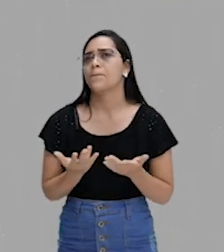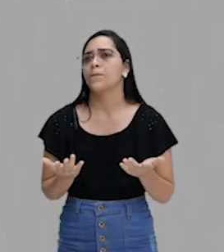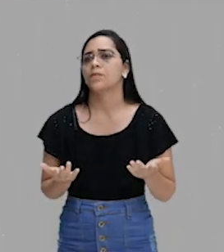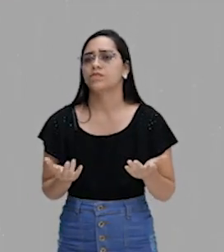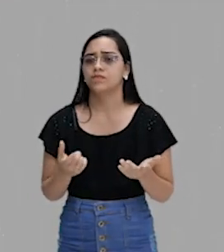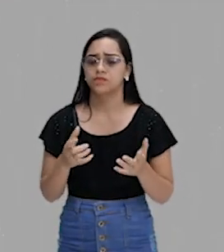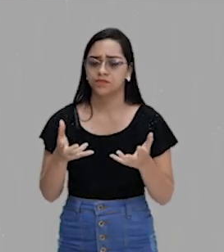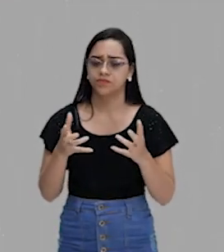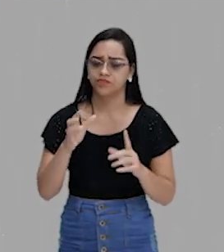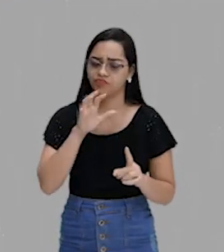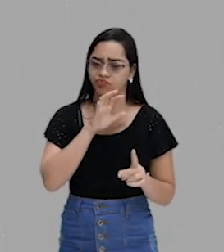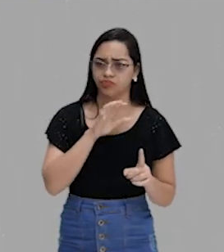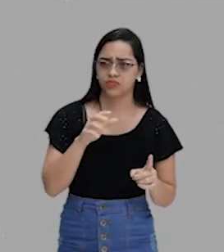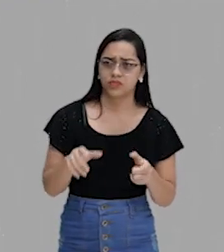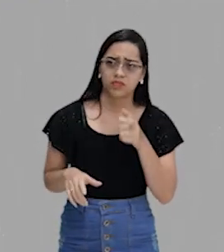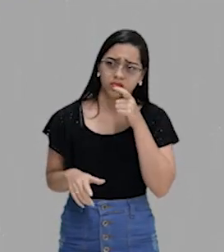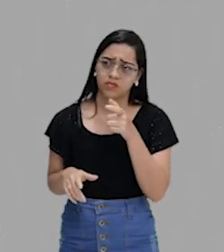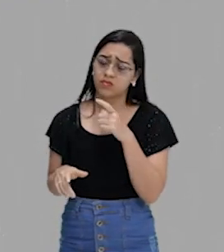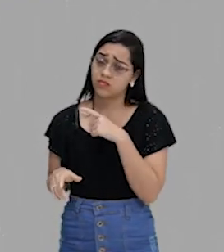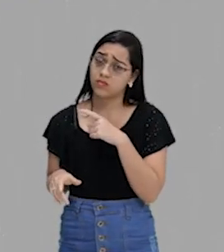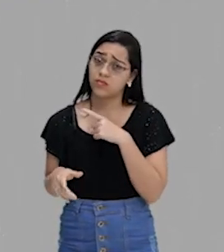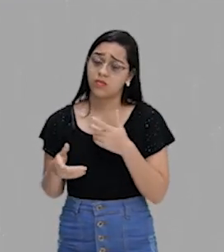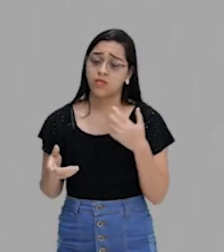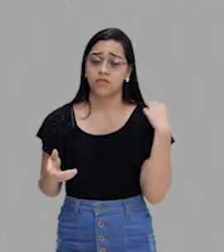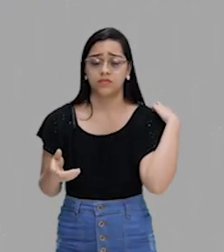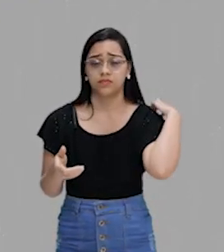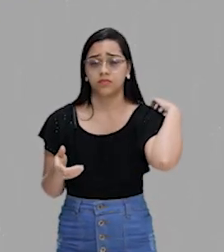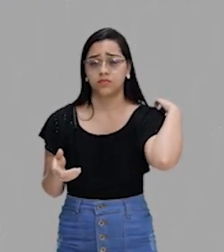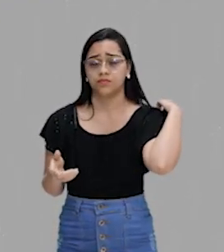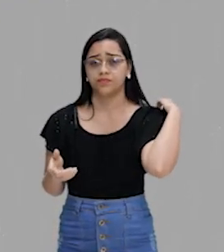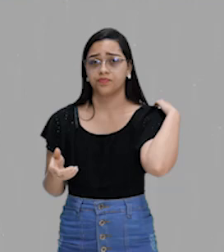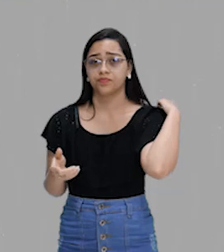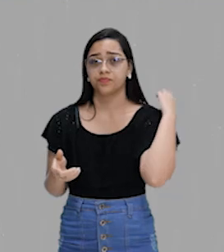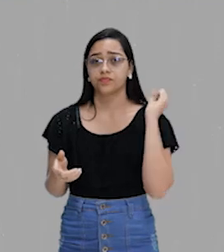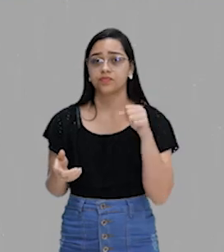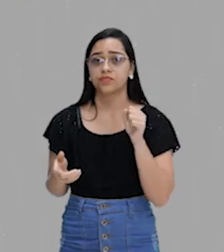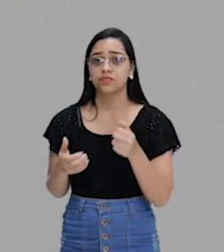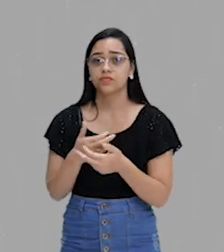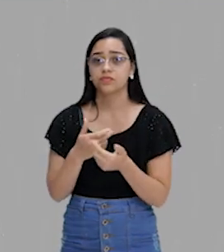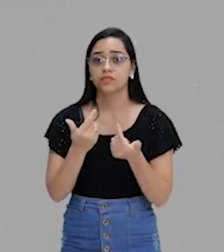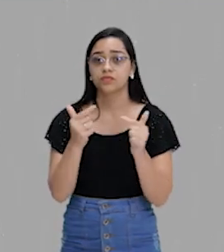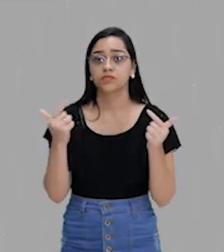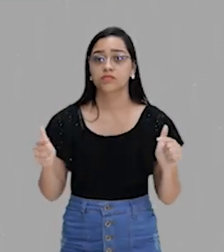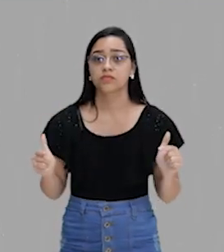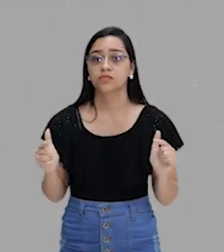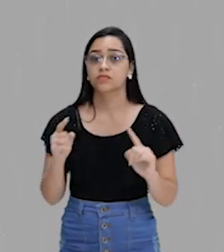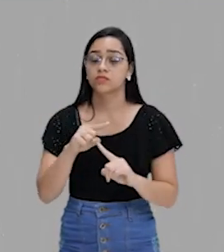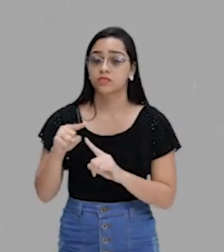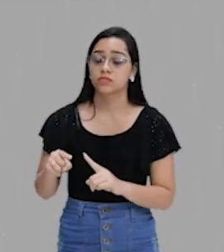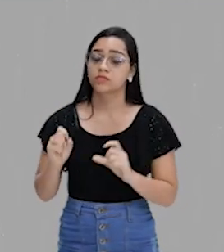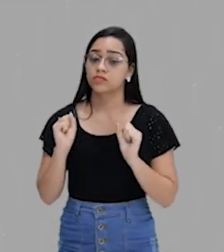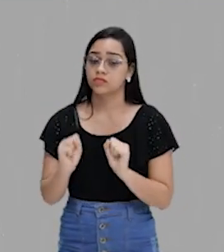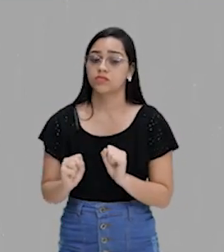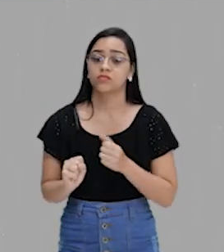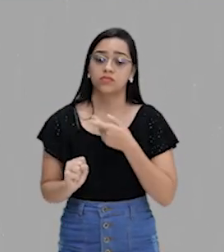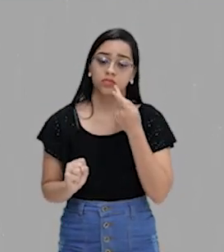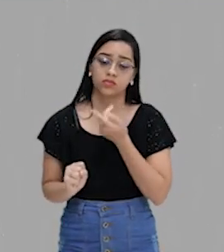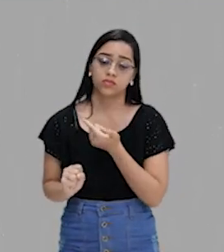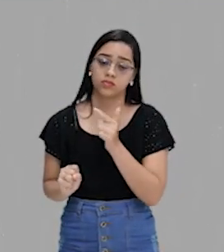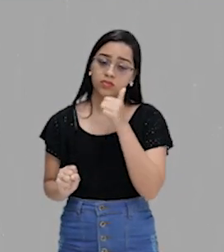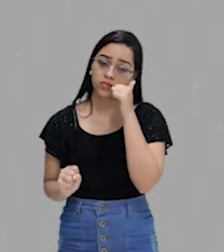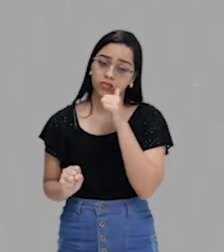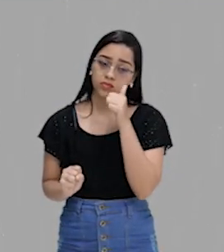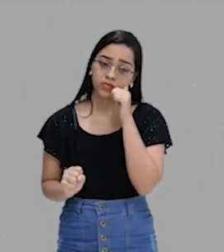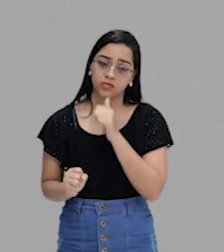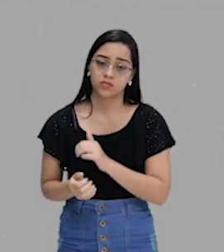de agredir, né? Não deixa de ser uma agressão. Haveria outras formas, né, de falar de uma mulher, tá bom?